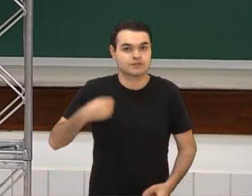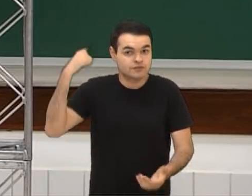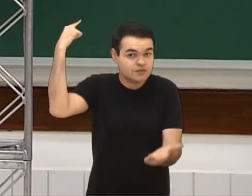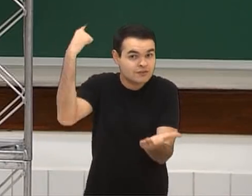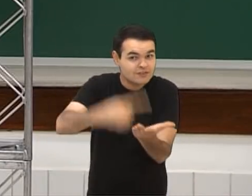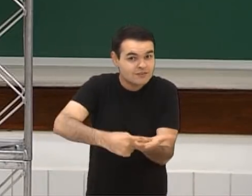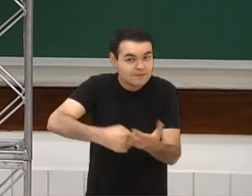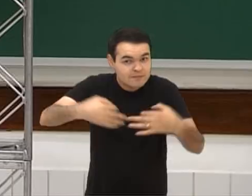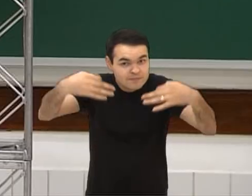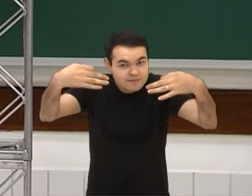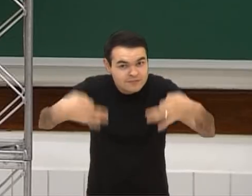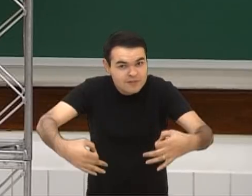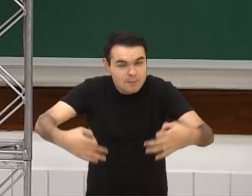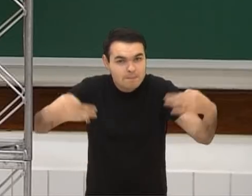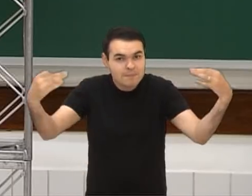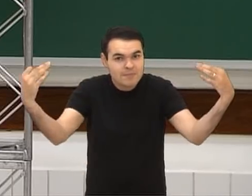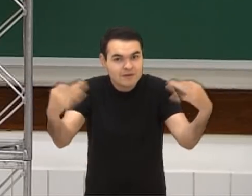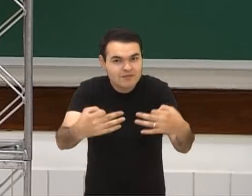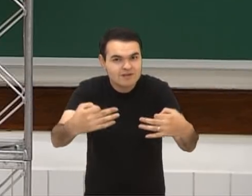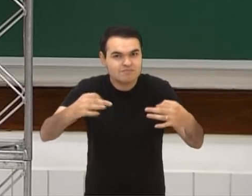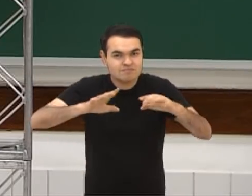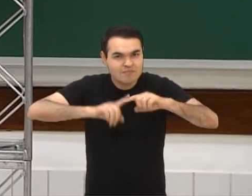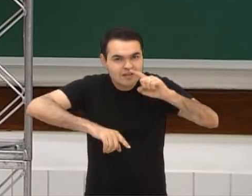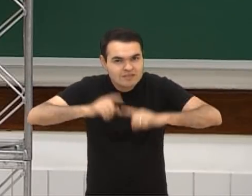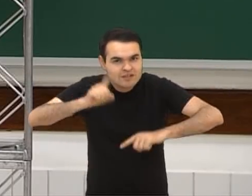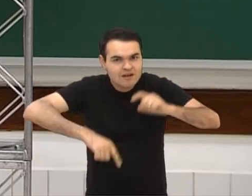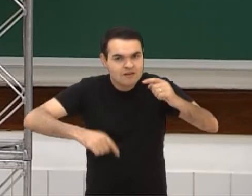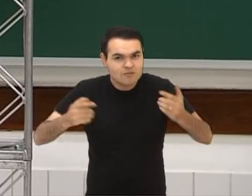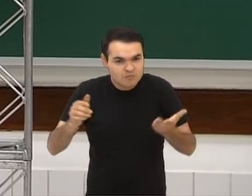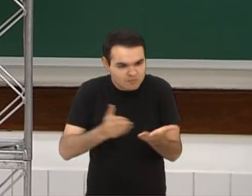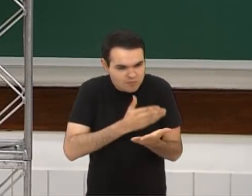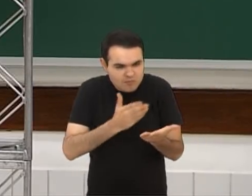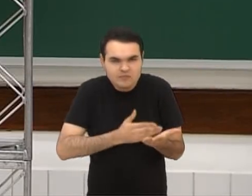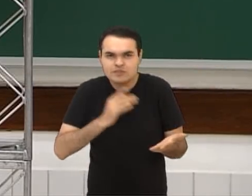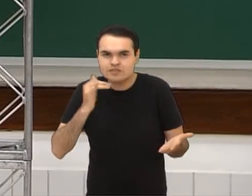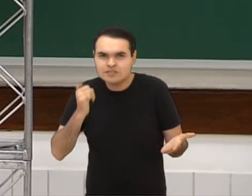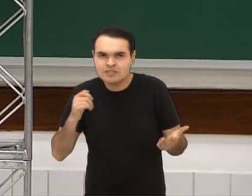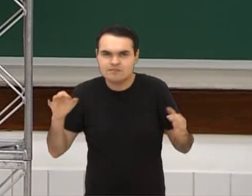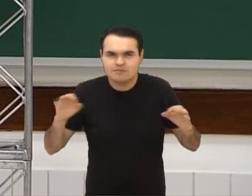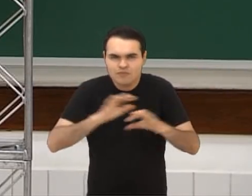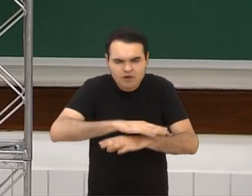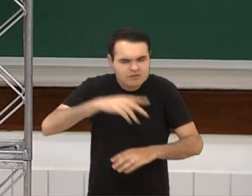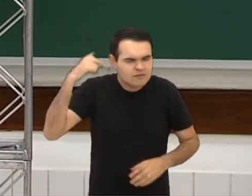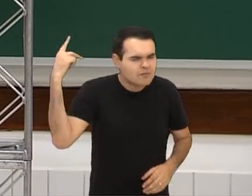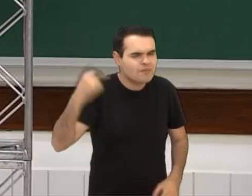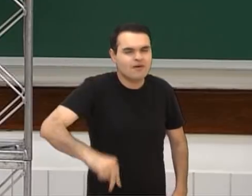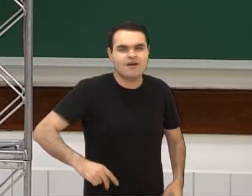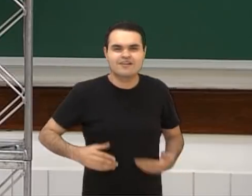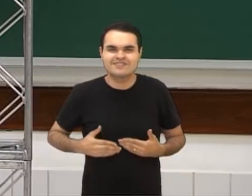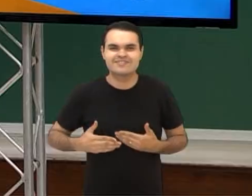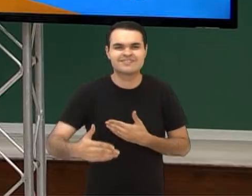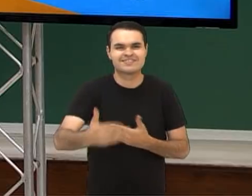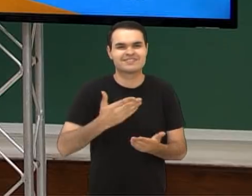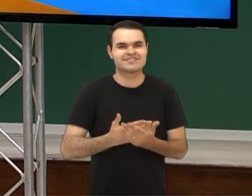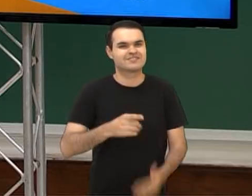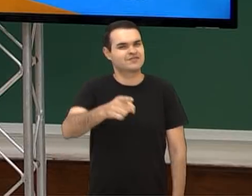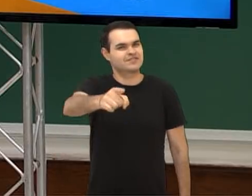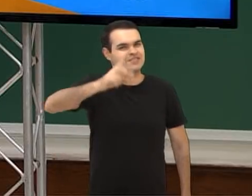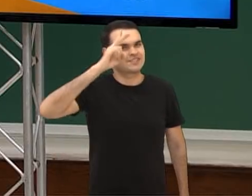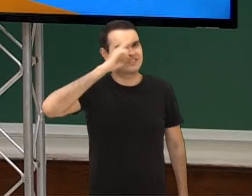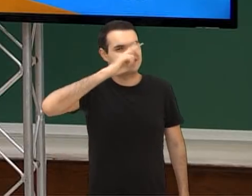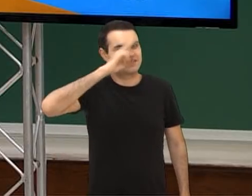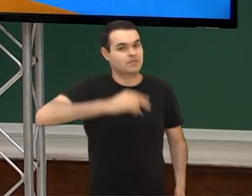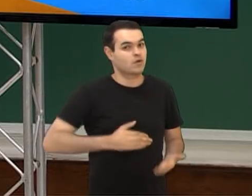Combinado? Tudo certinho, tudo perfeito, material na mão, pronto para estudar? Então bora começar a nossa aula e você lembra,